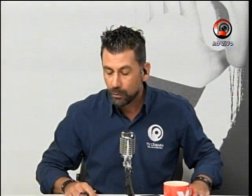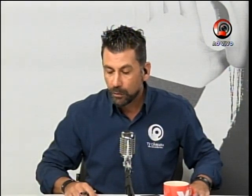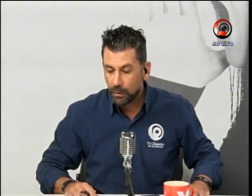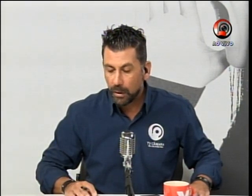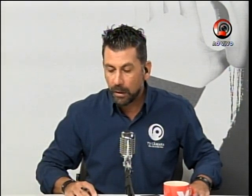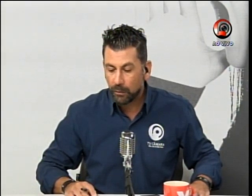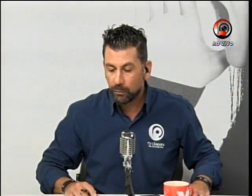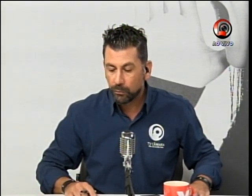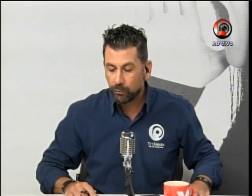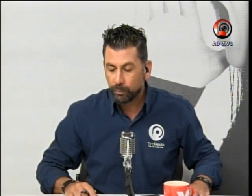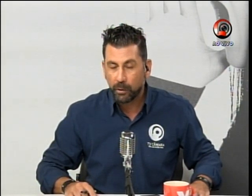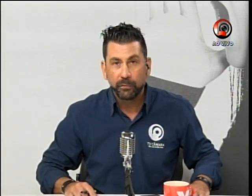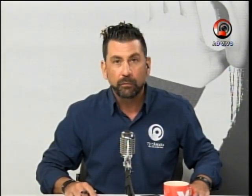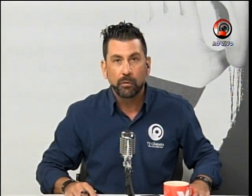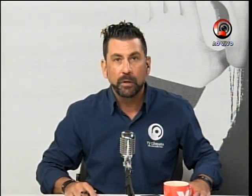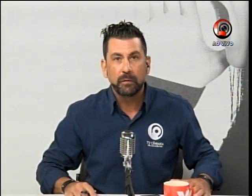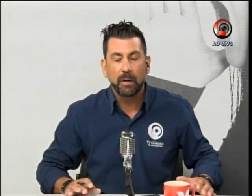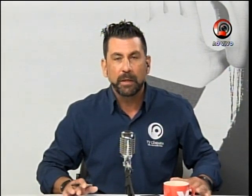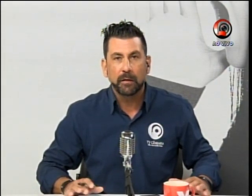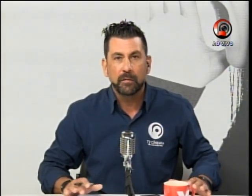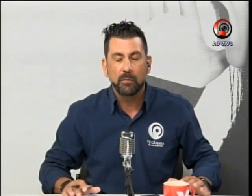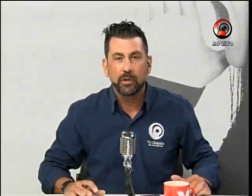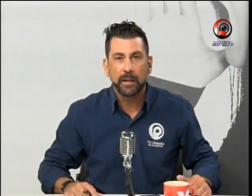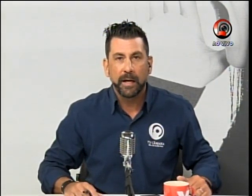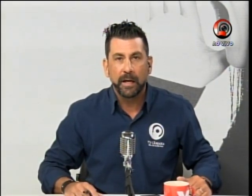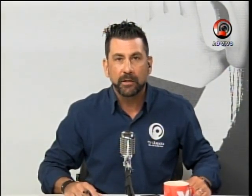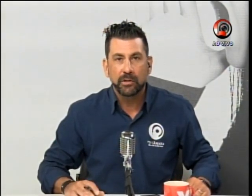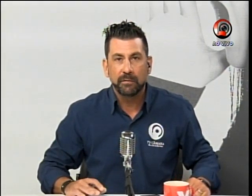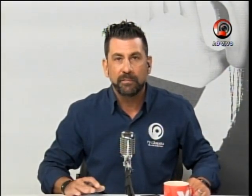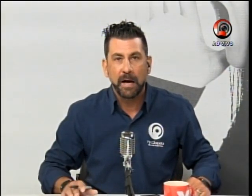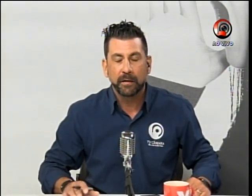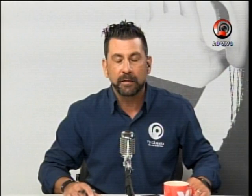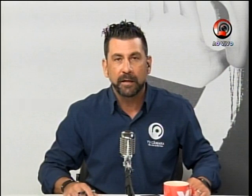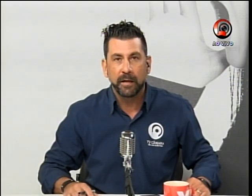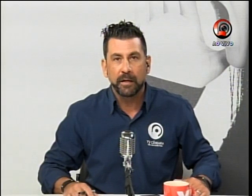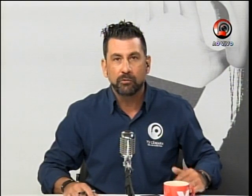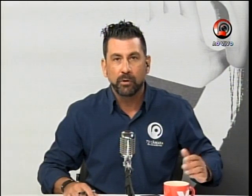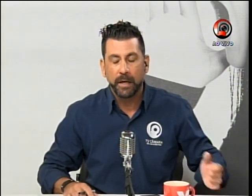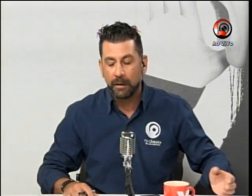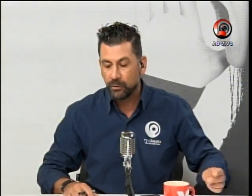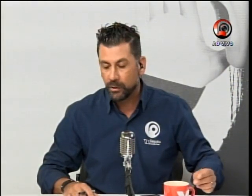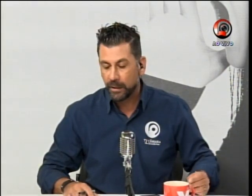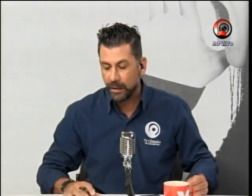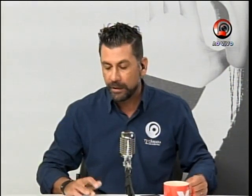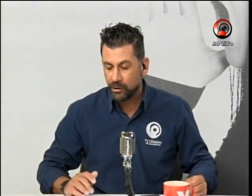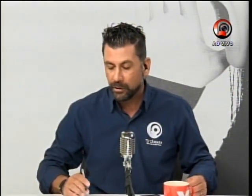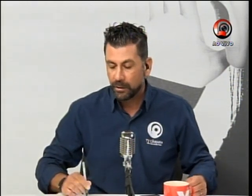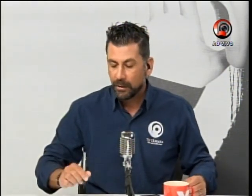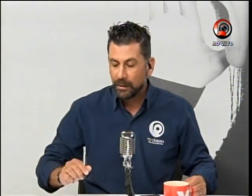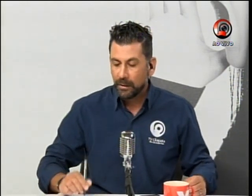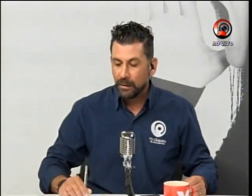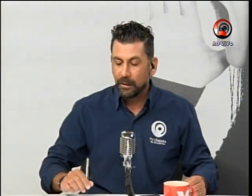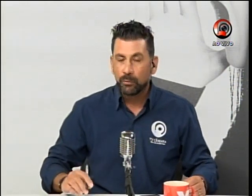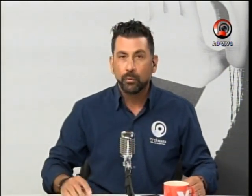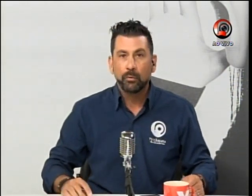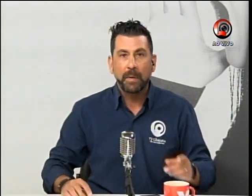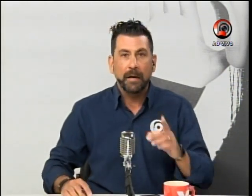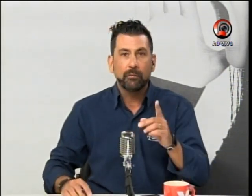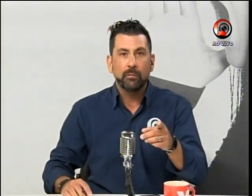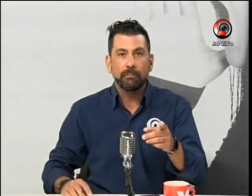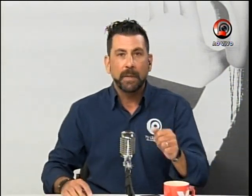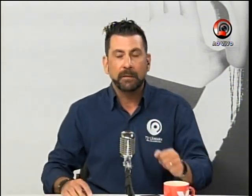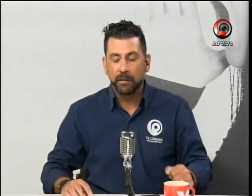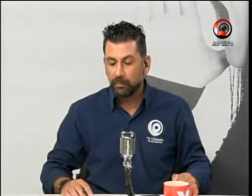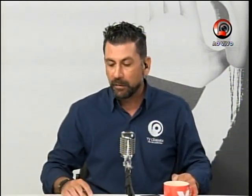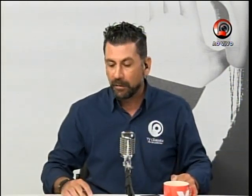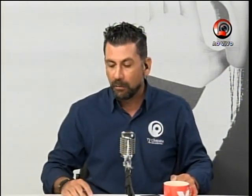piso aos professores, também questão de creche, vaga em creche, horário de creche e tudo mais,